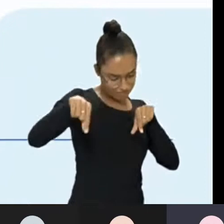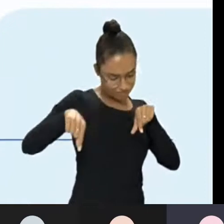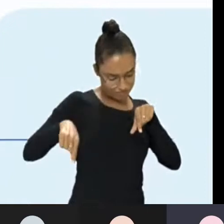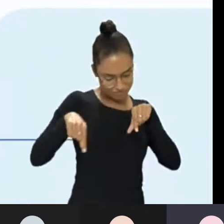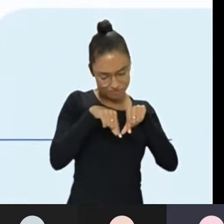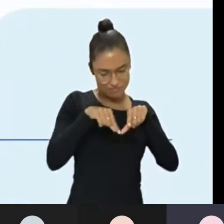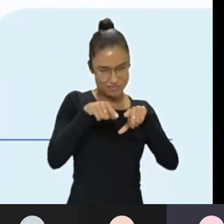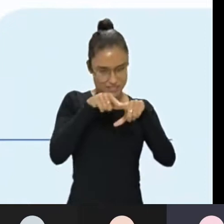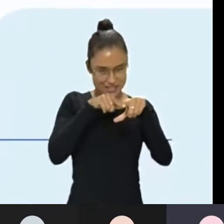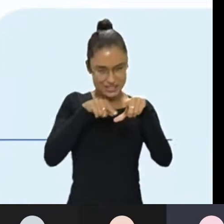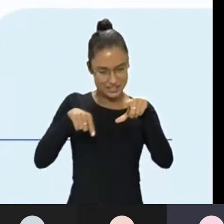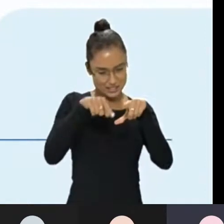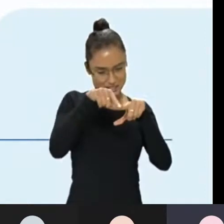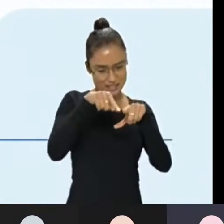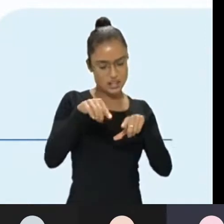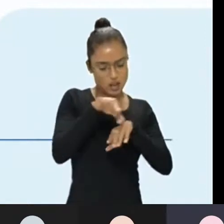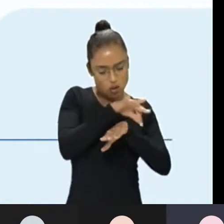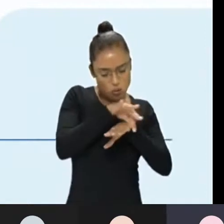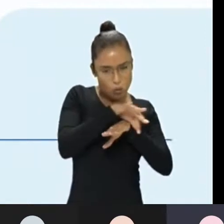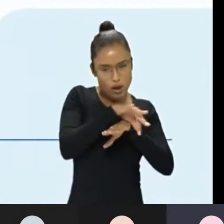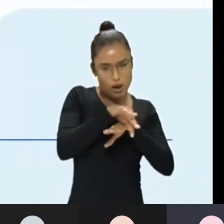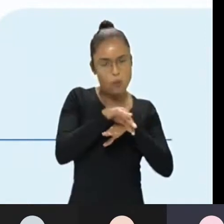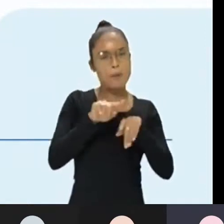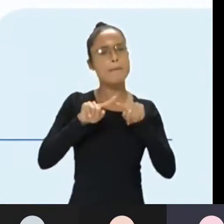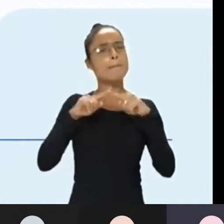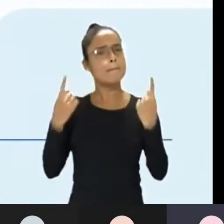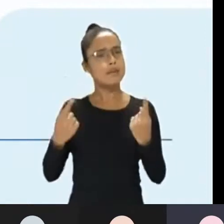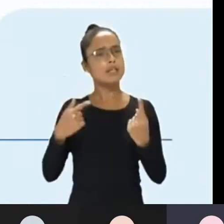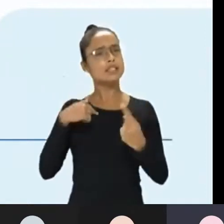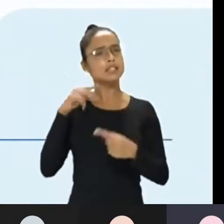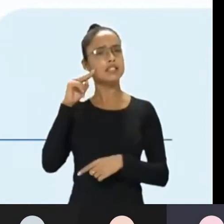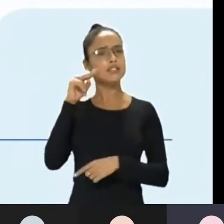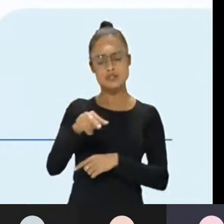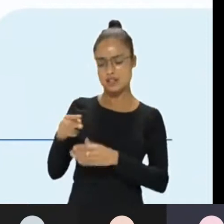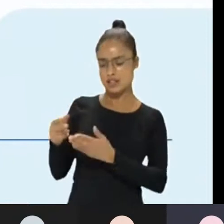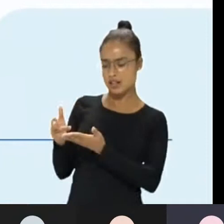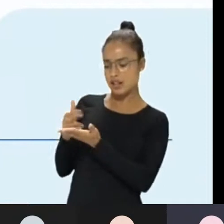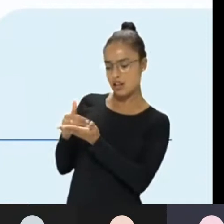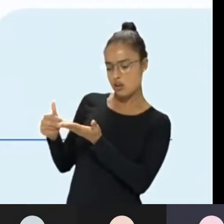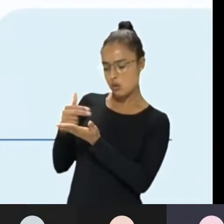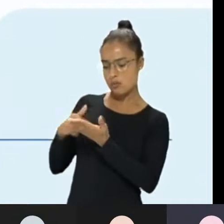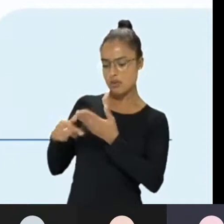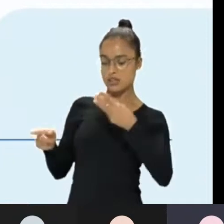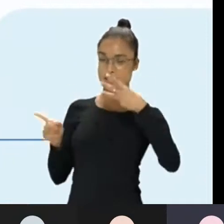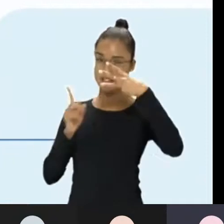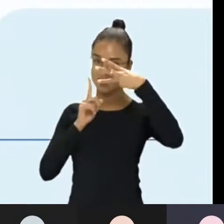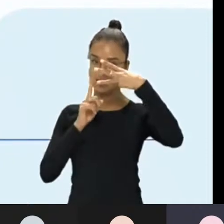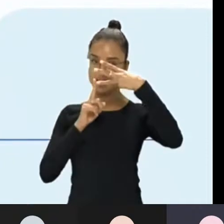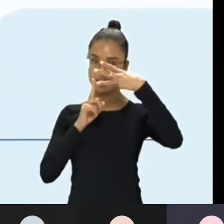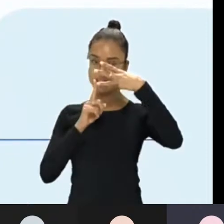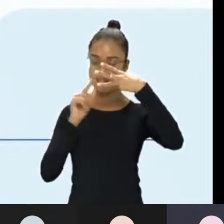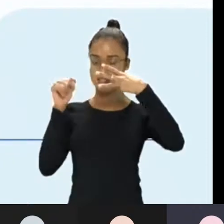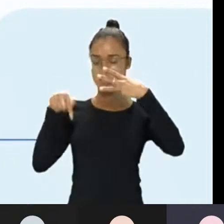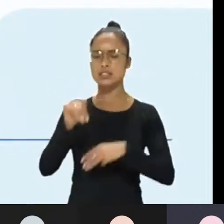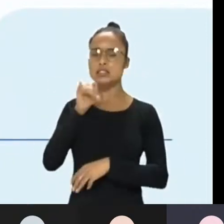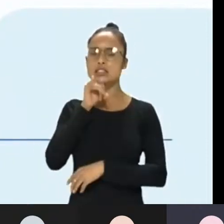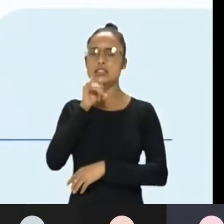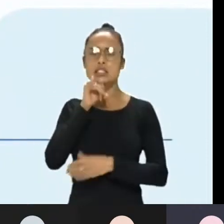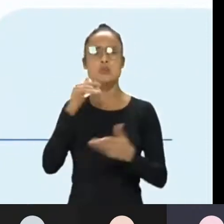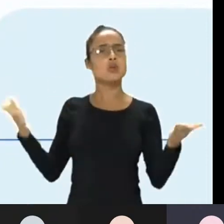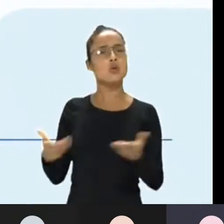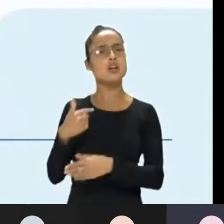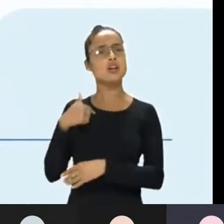E temos também um outro exemplo para praticar. É o terceiro exemplo, ele já é diferente do anterior.